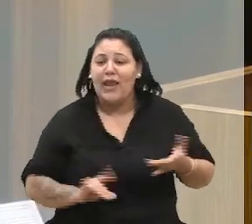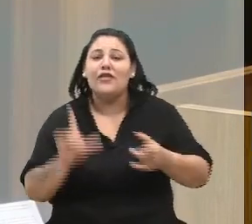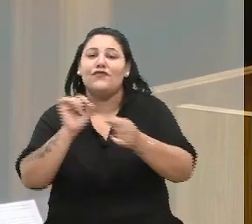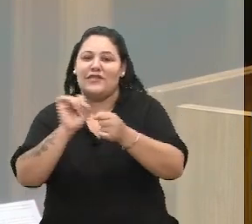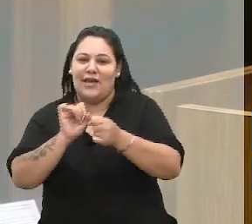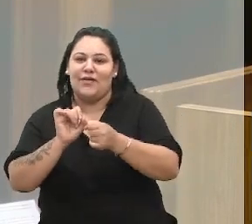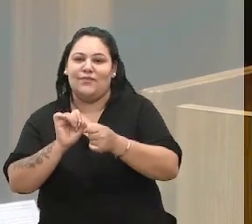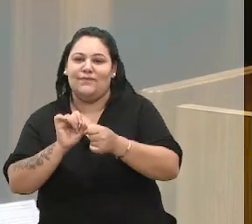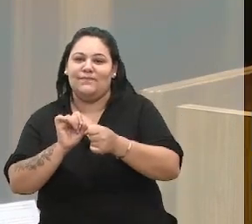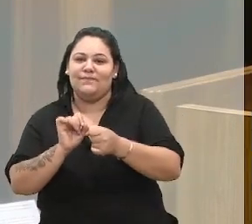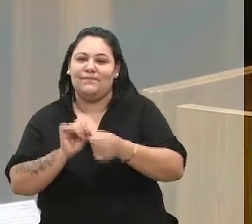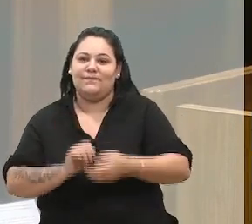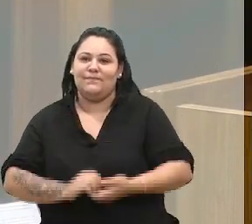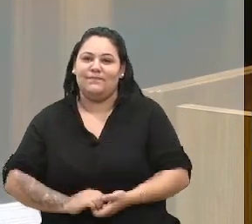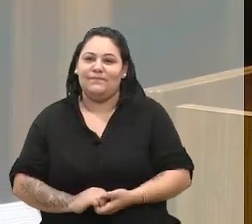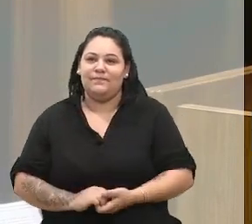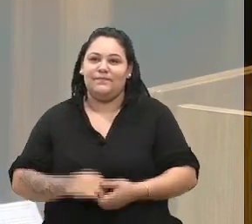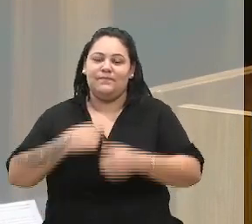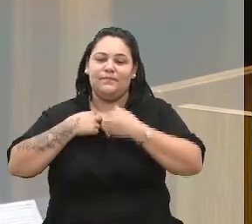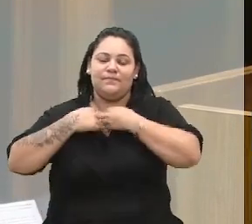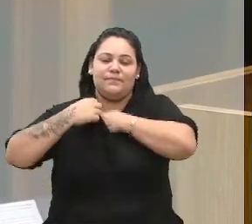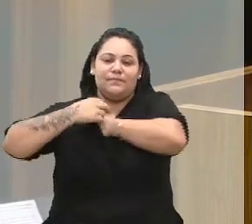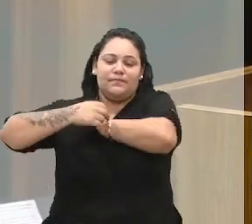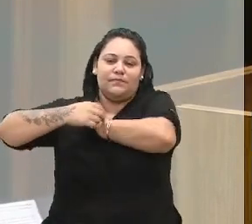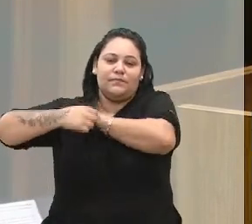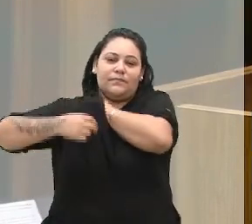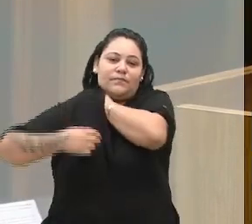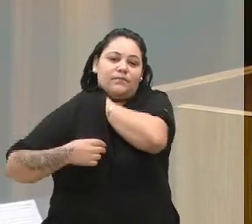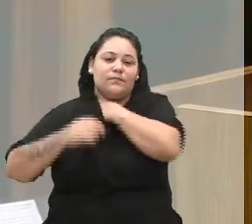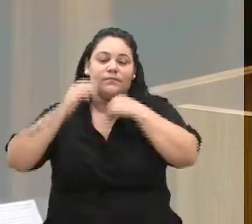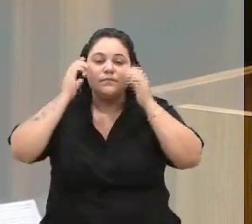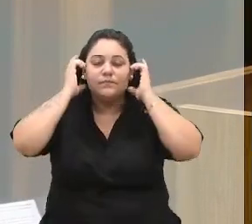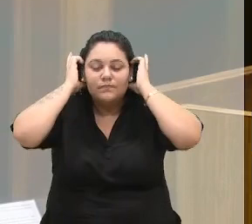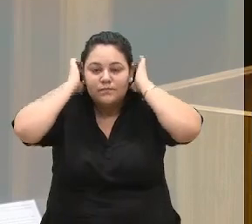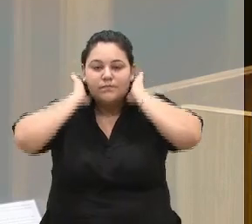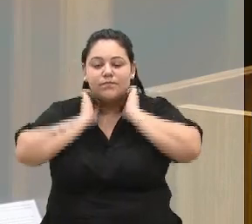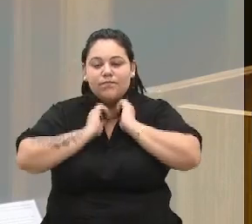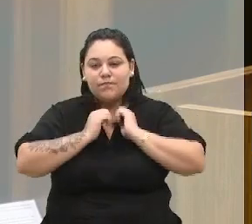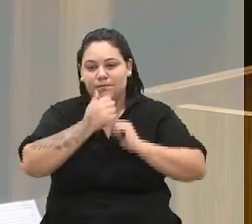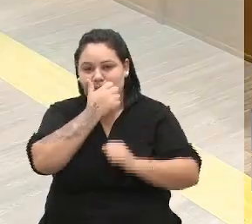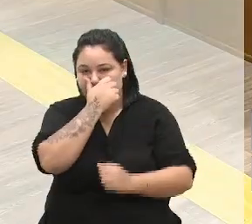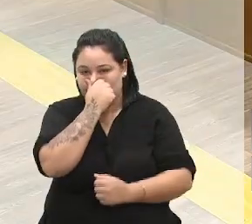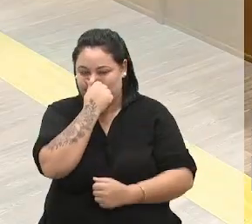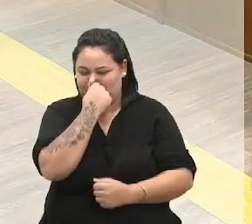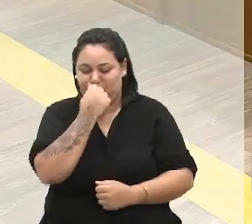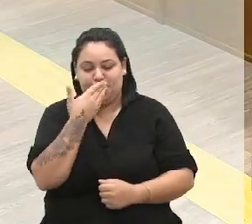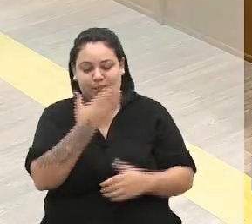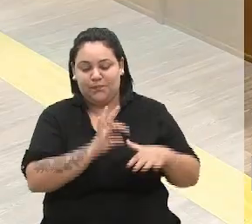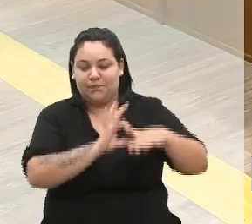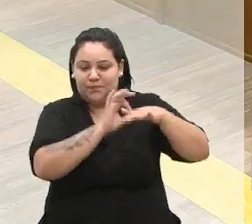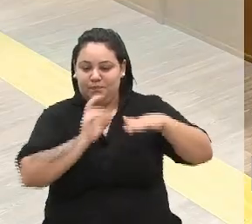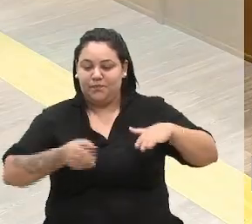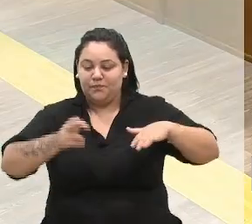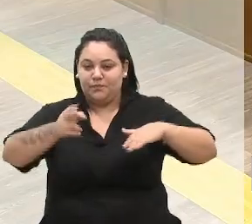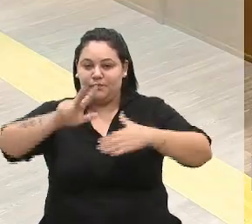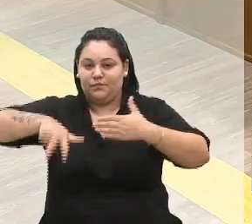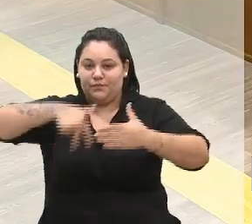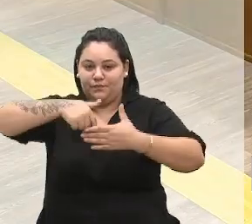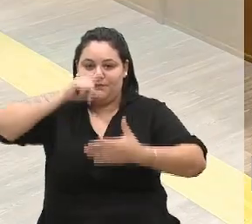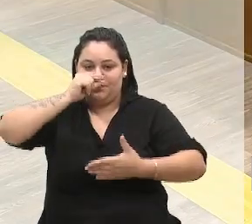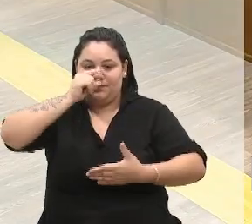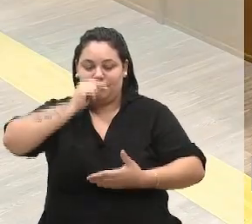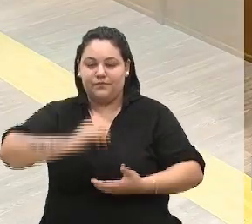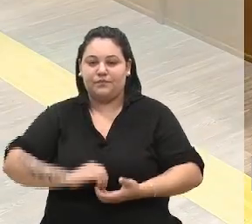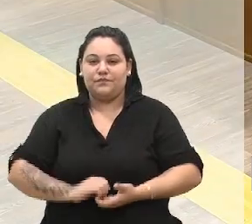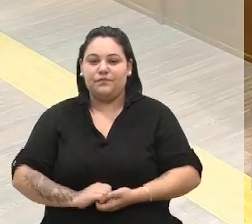Uma declaração de líder, senhor presidente. Senhora presidente. Em declaração de líder, segue na tribuna, vereador